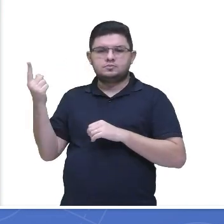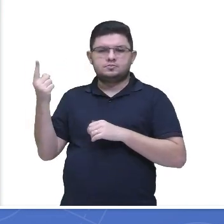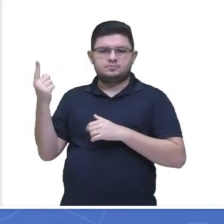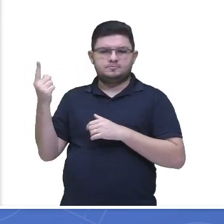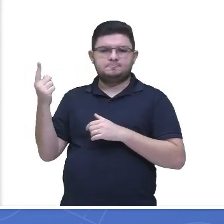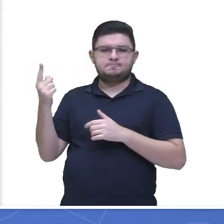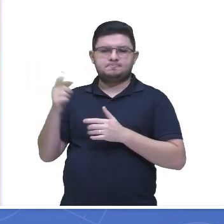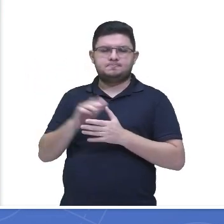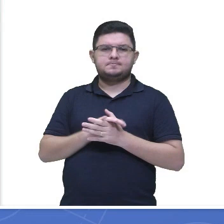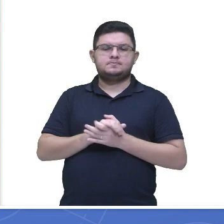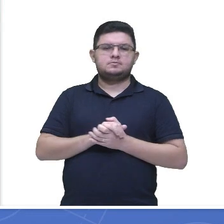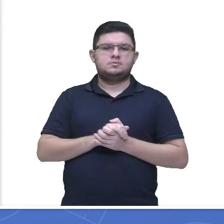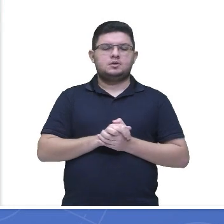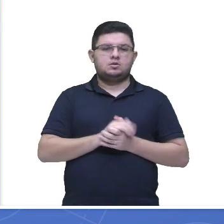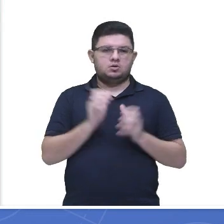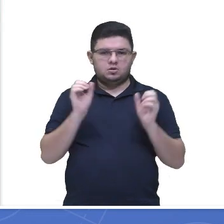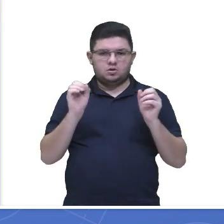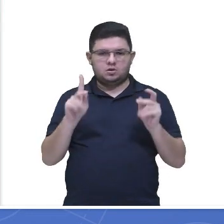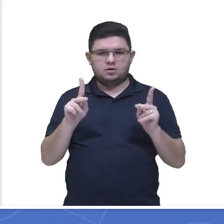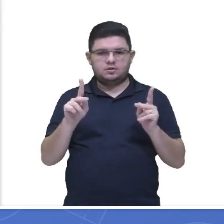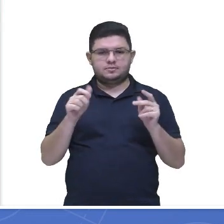composto aí, ok?